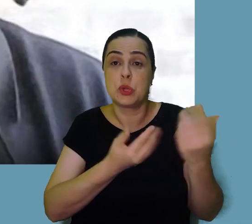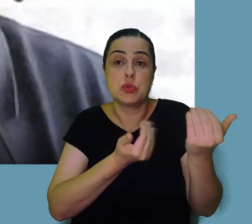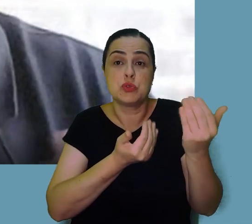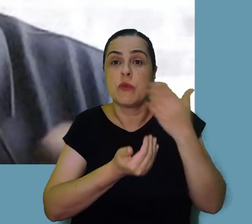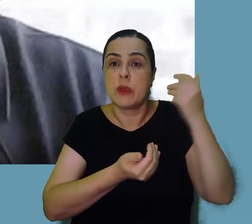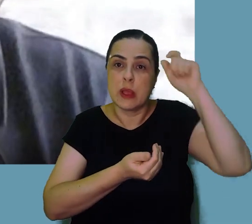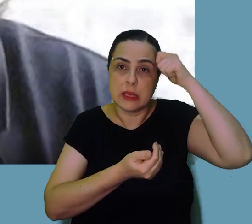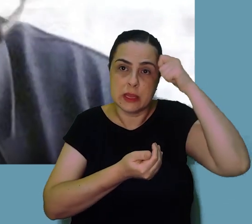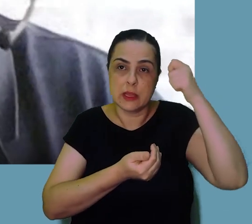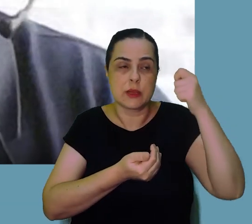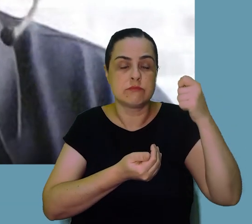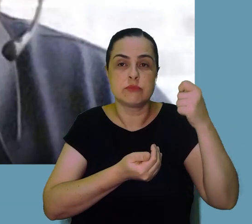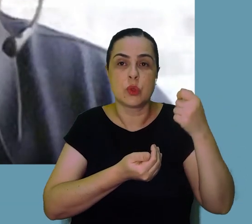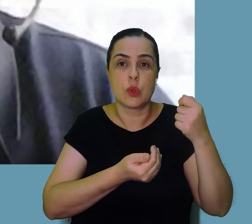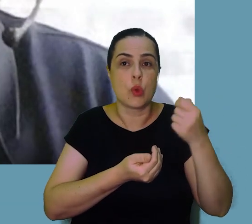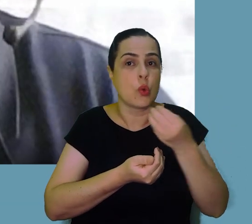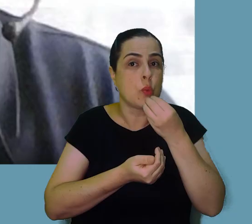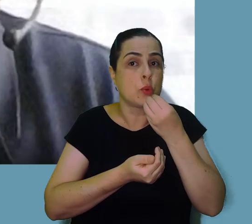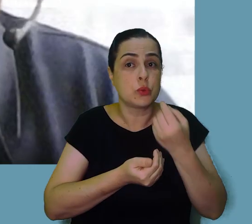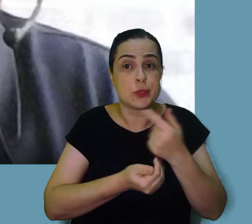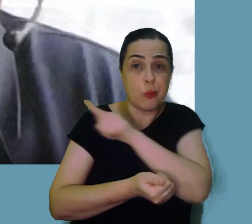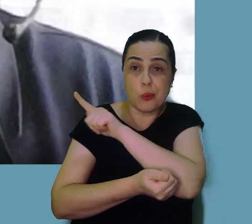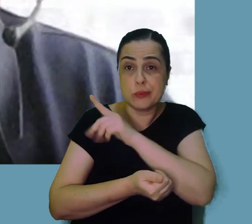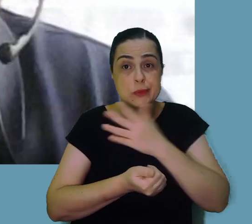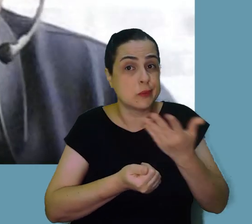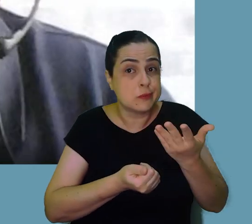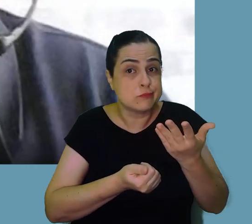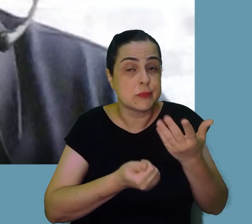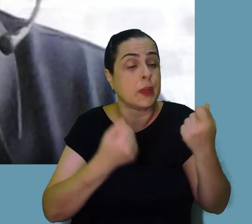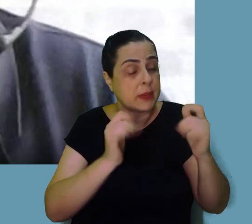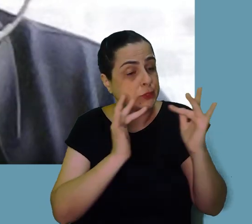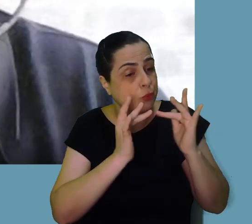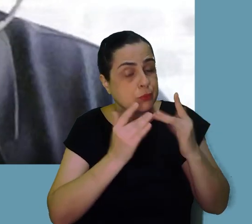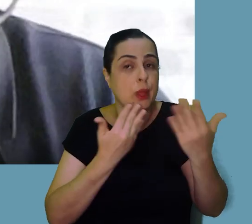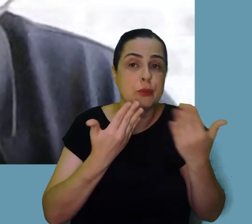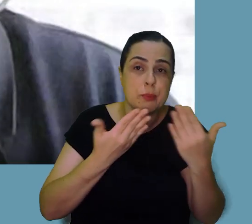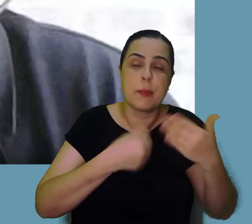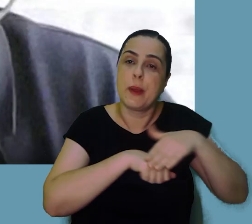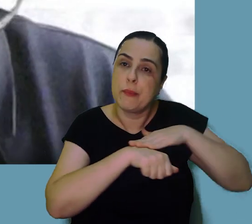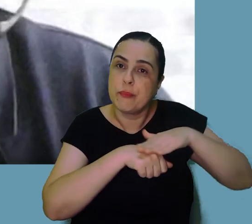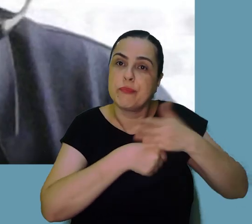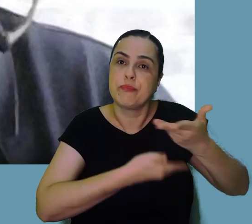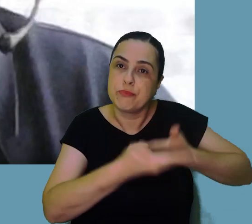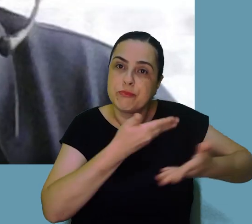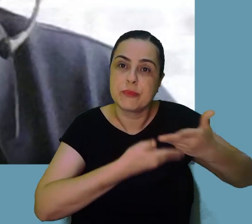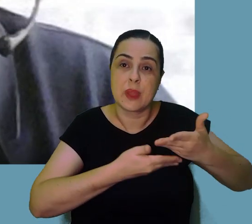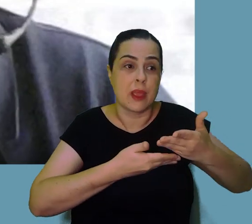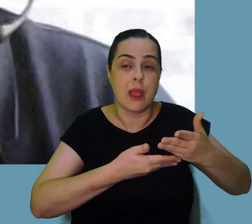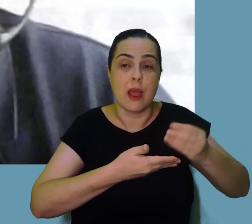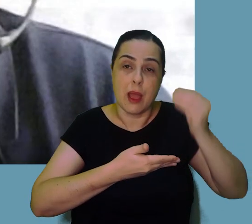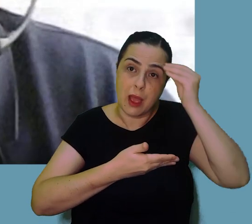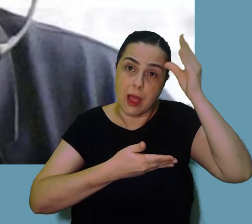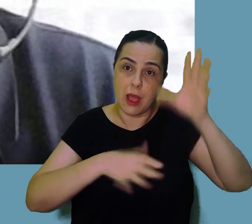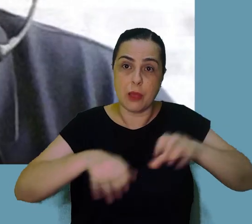ter uma outra oportunidade de dialogar com esses experts, né? Então a gente coloca aí que essa coisa de orientação de